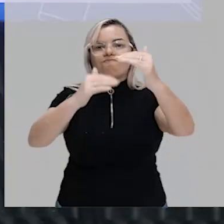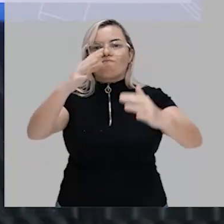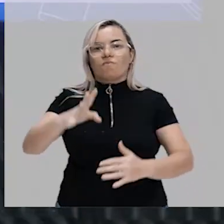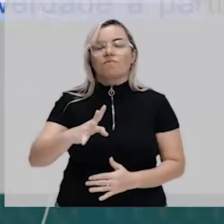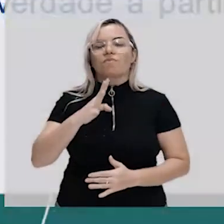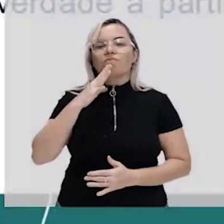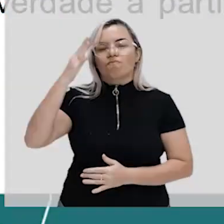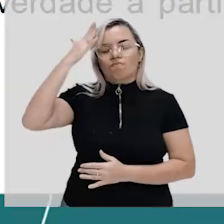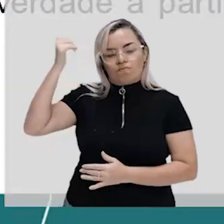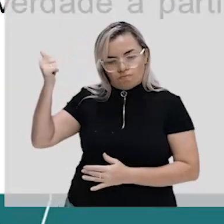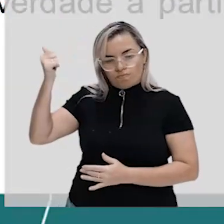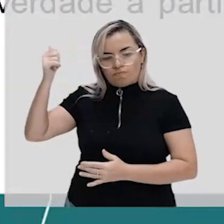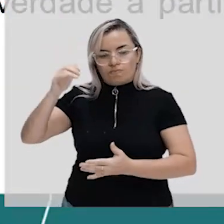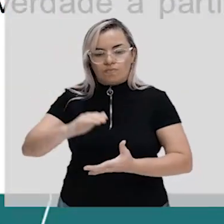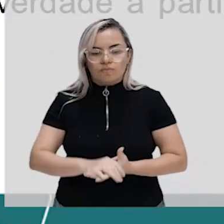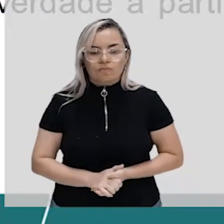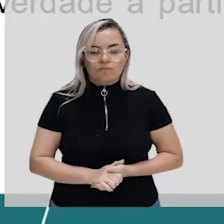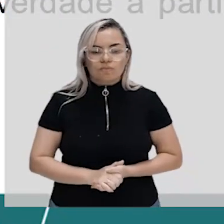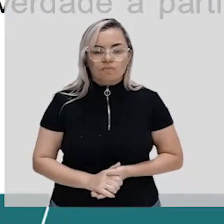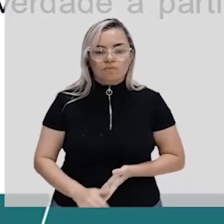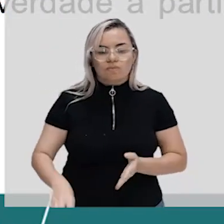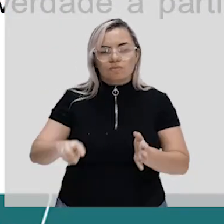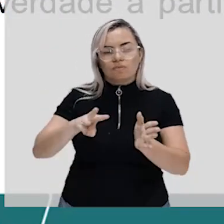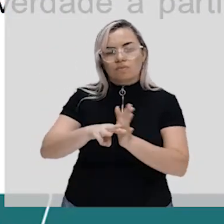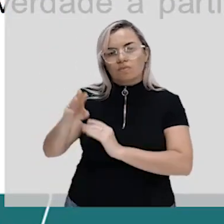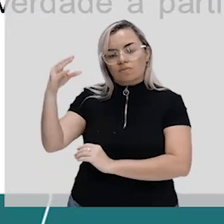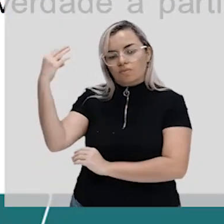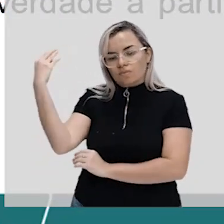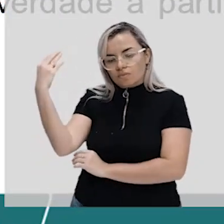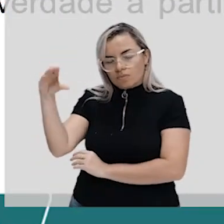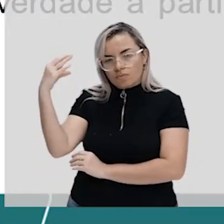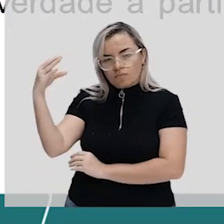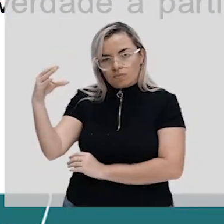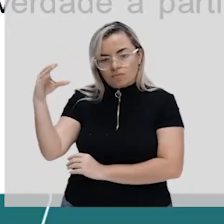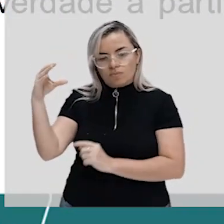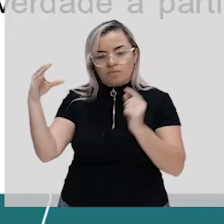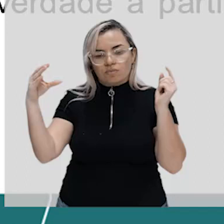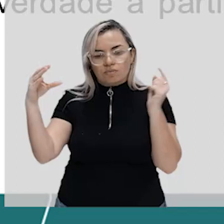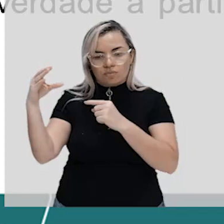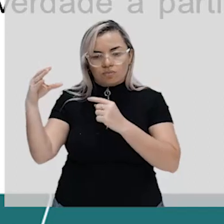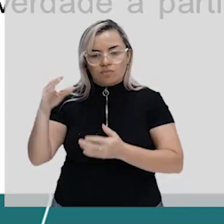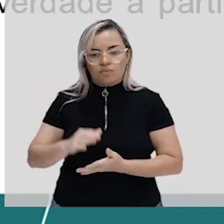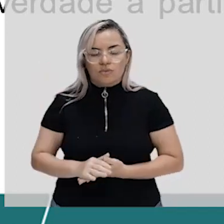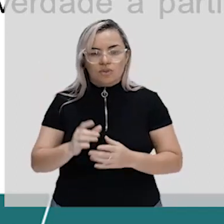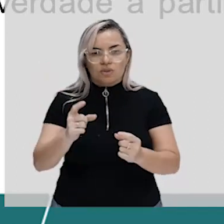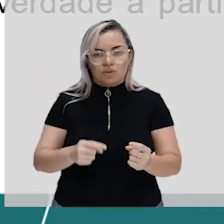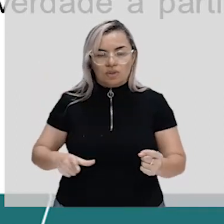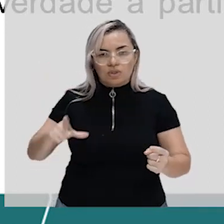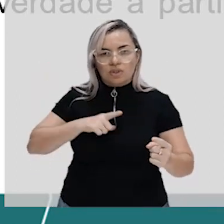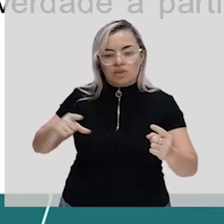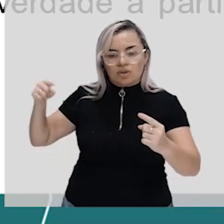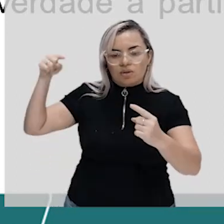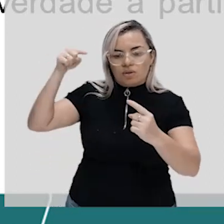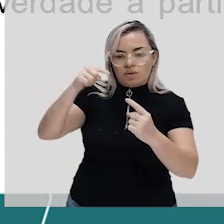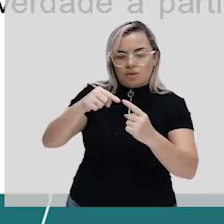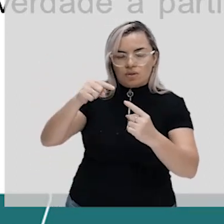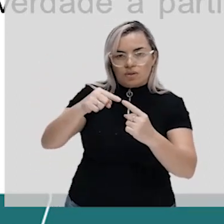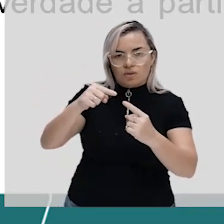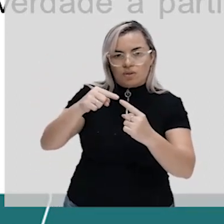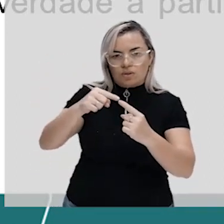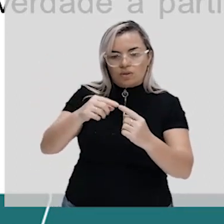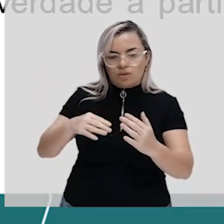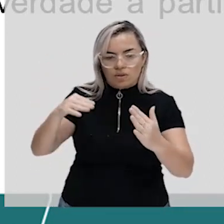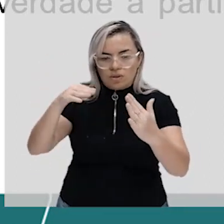conhecimento. O método científico, na ciência, cumpre a função de impedir